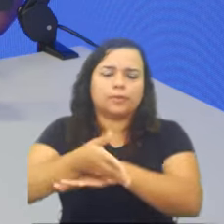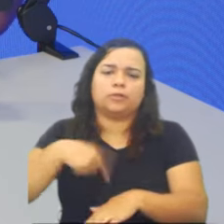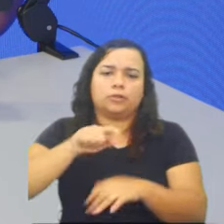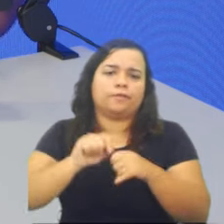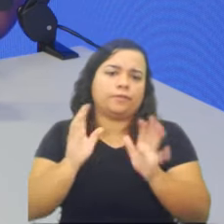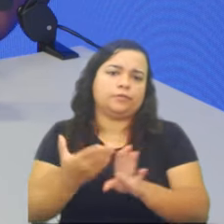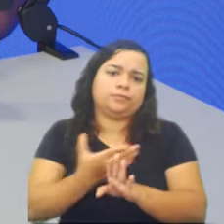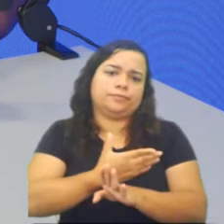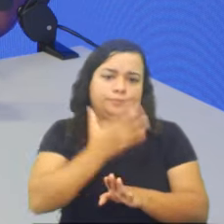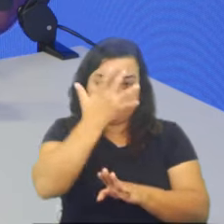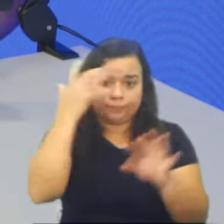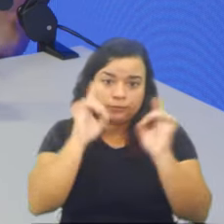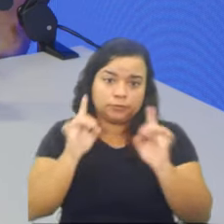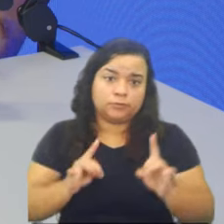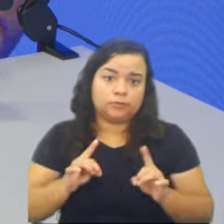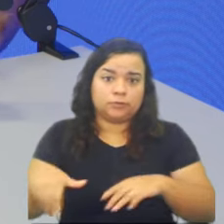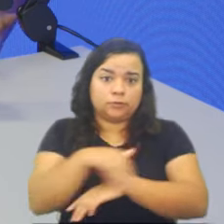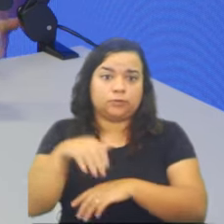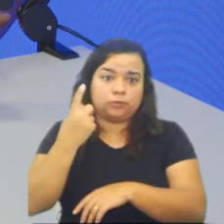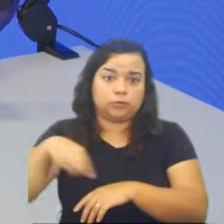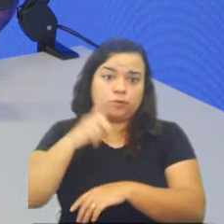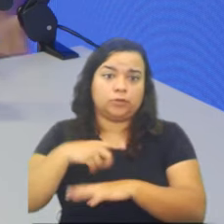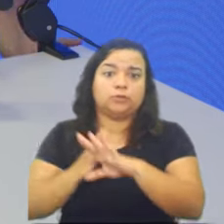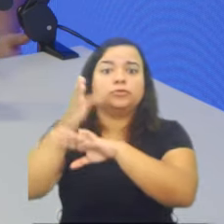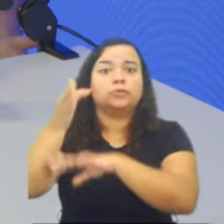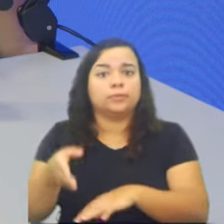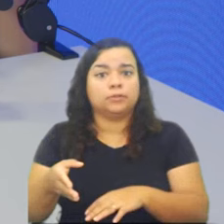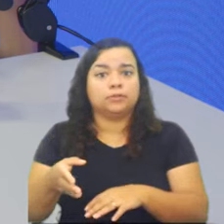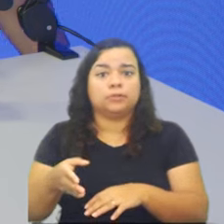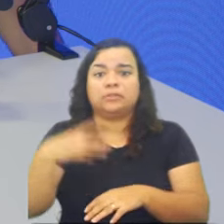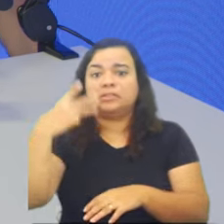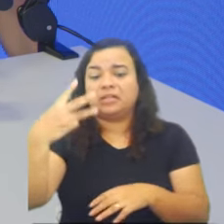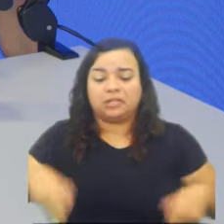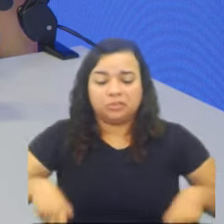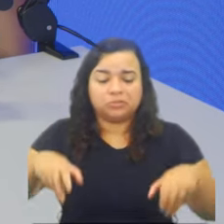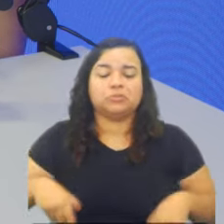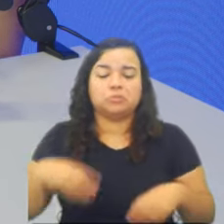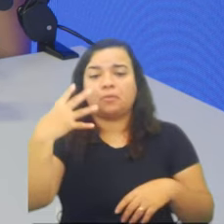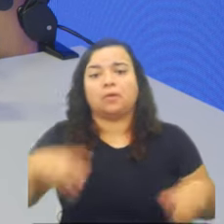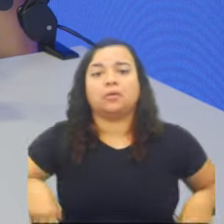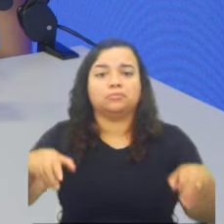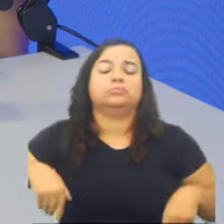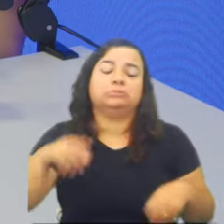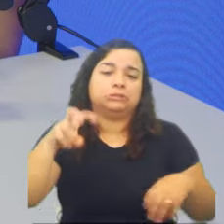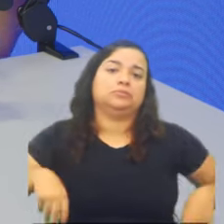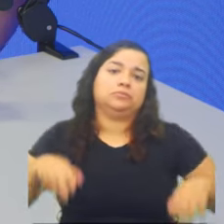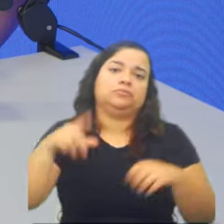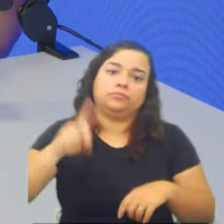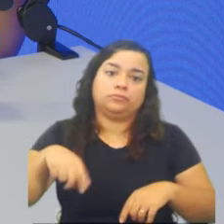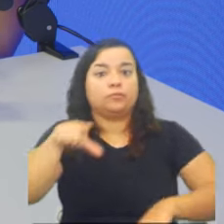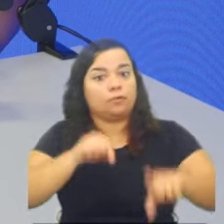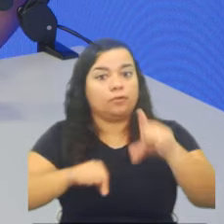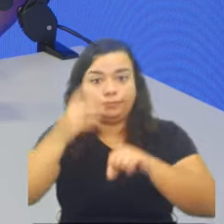era movimento de superação das pessoas com deficiência na rua e a gente subia subia três quatro cinco cadeirantes então a escolha né